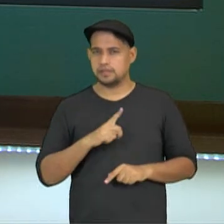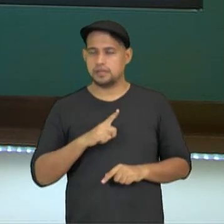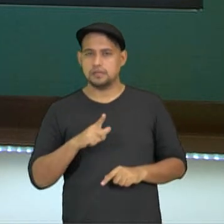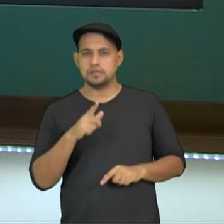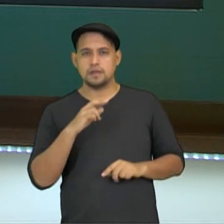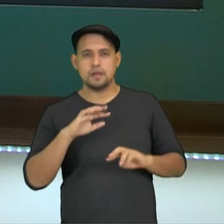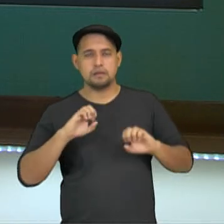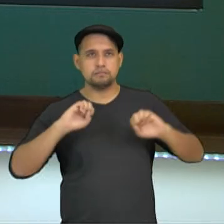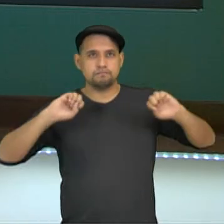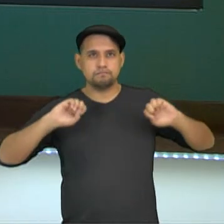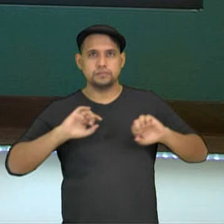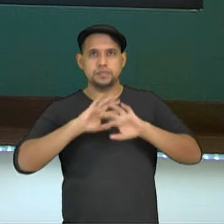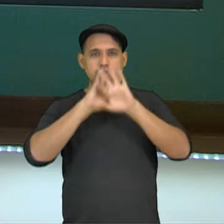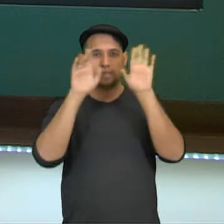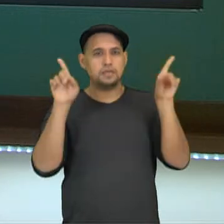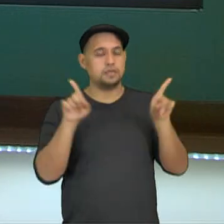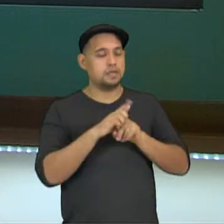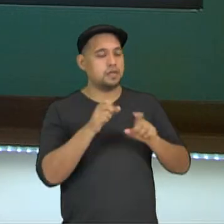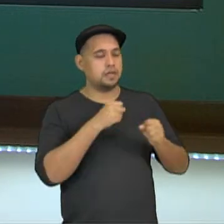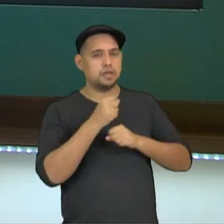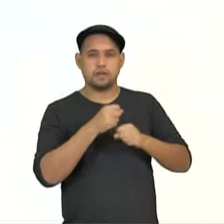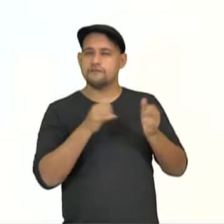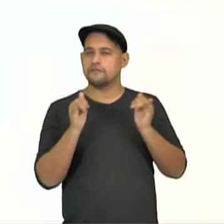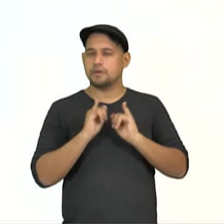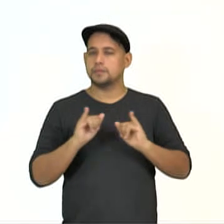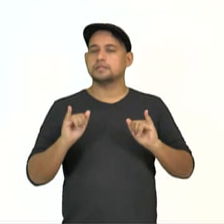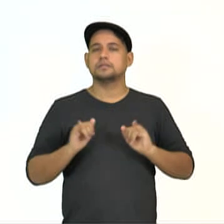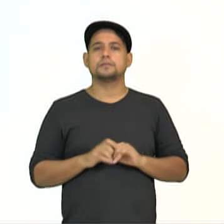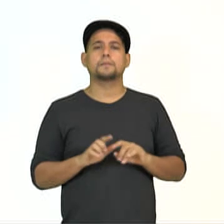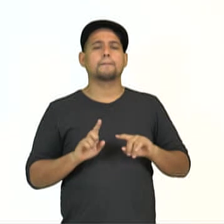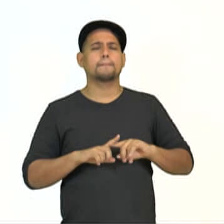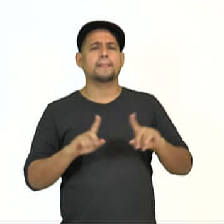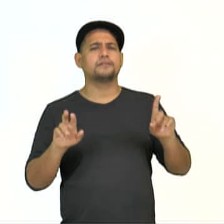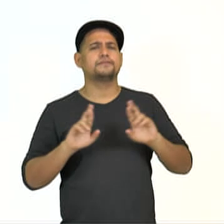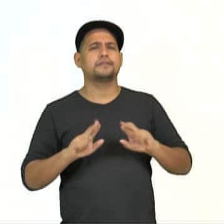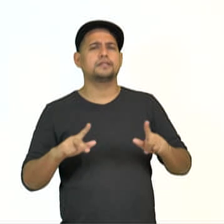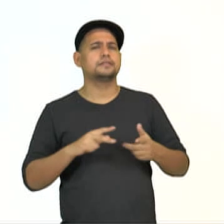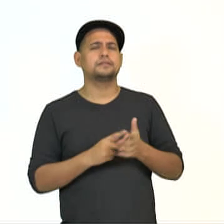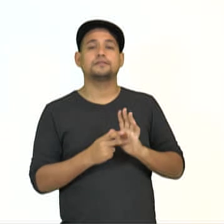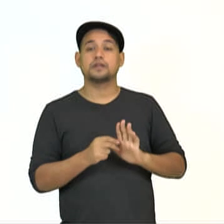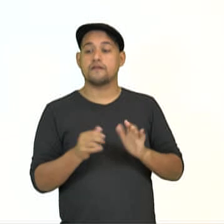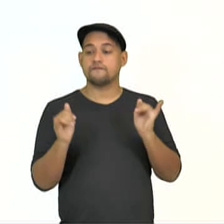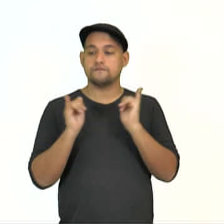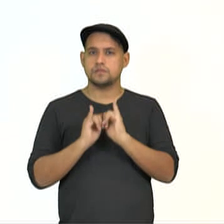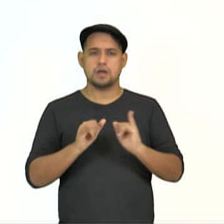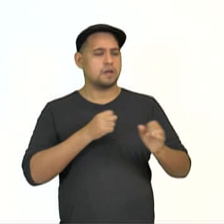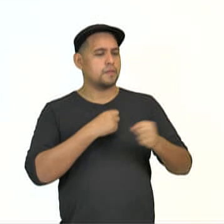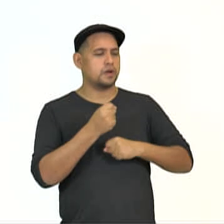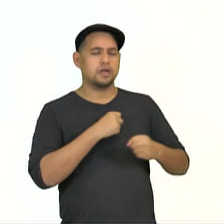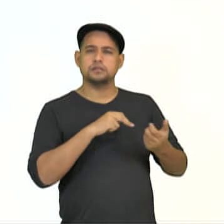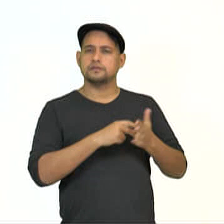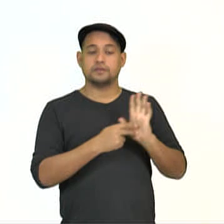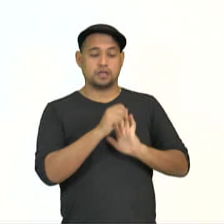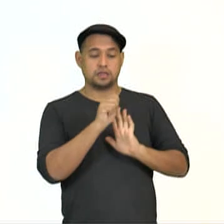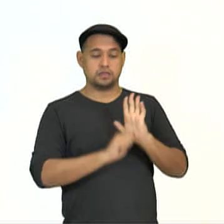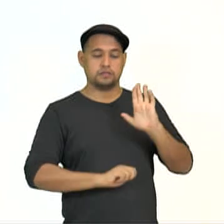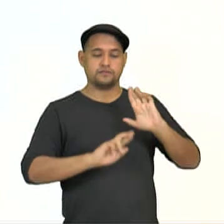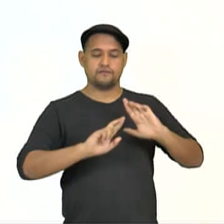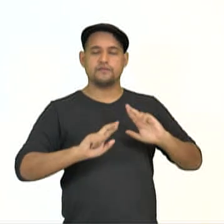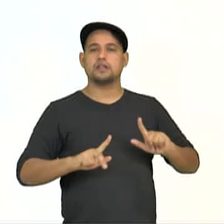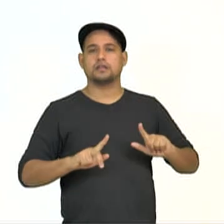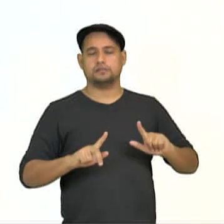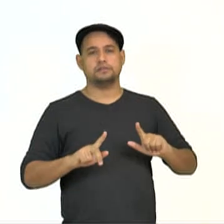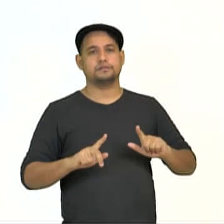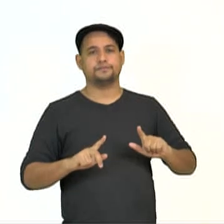você identificar e diferenciar a reportagem da notícia. As diferenças: notícia e reportagem são textos distintos, ou